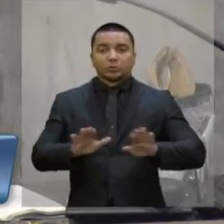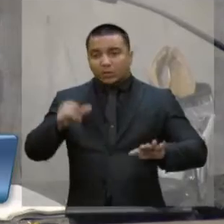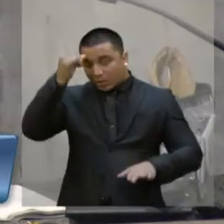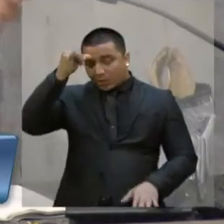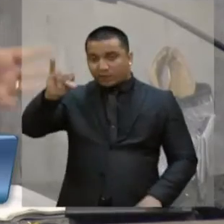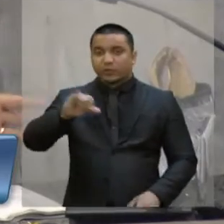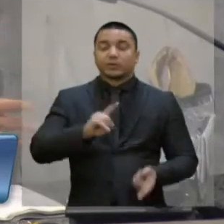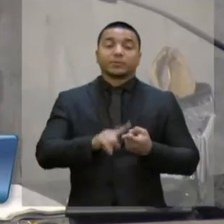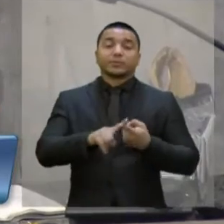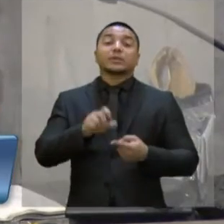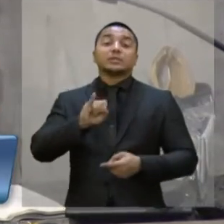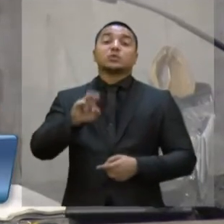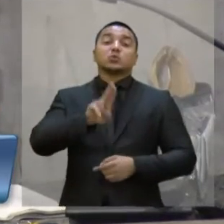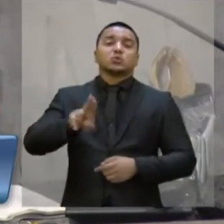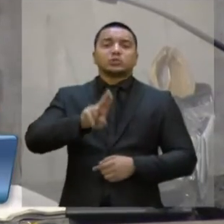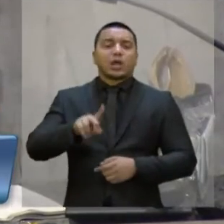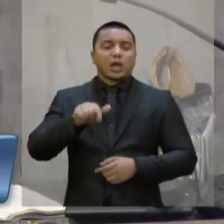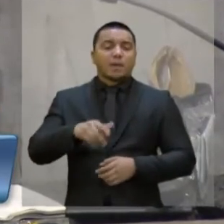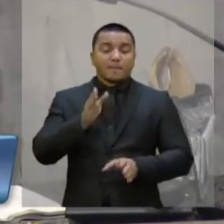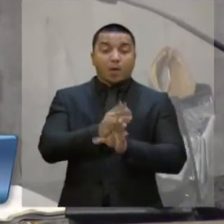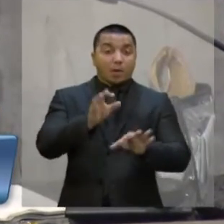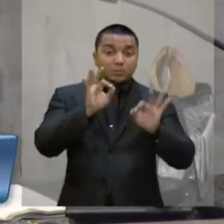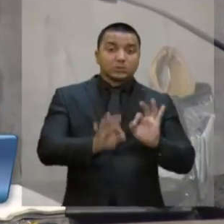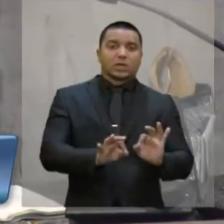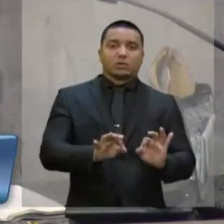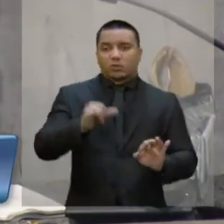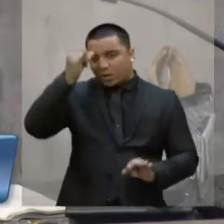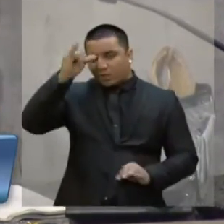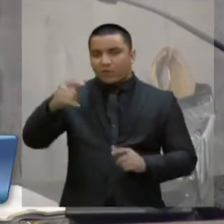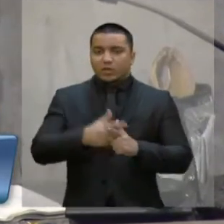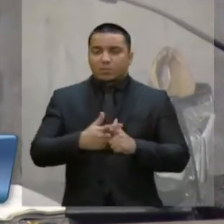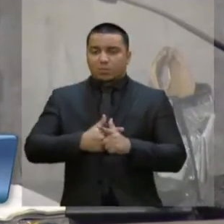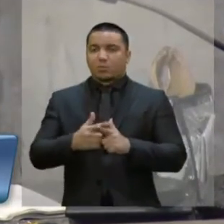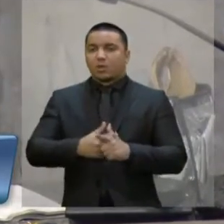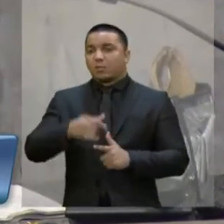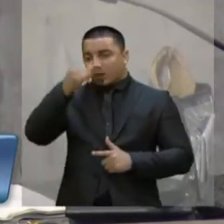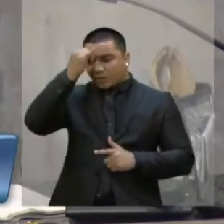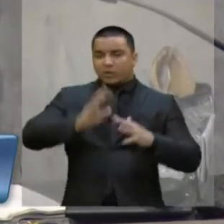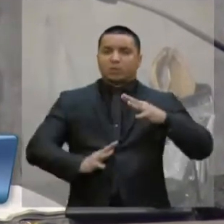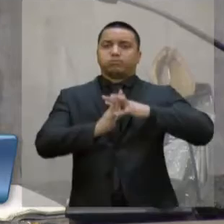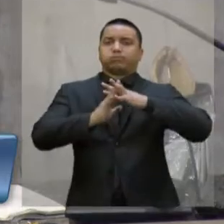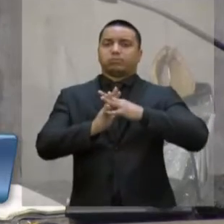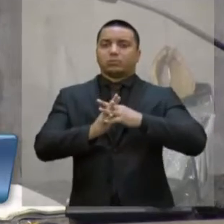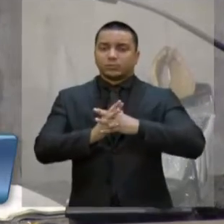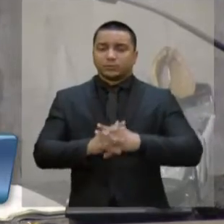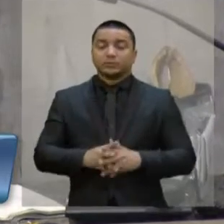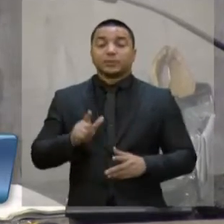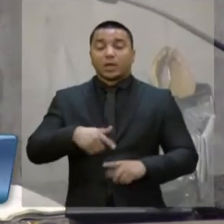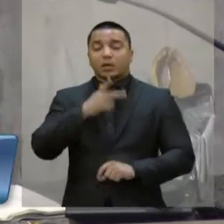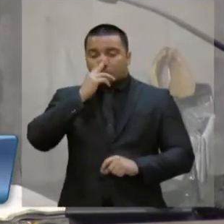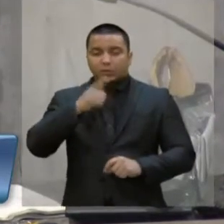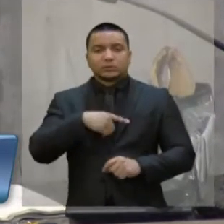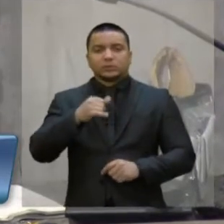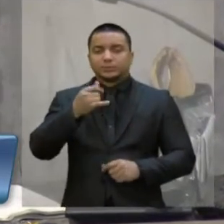evitar, e se tem que usar, que use de forma disciplinada, de forma ordeira, sem atacar,